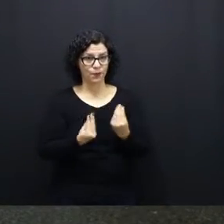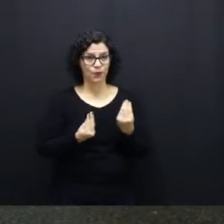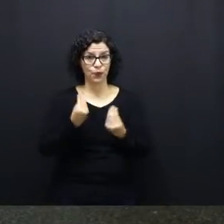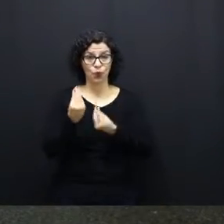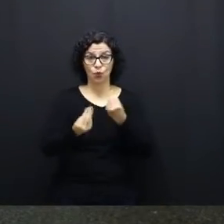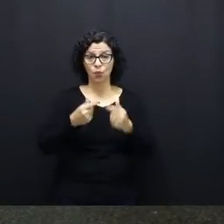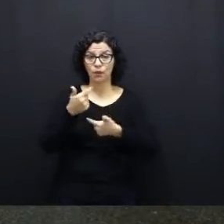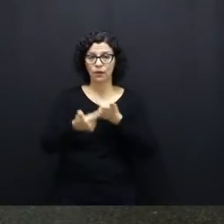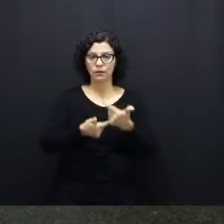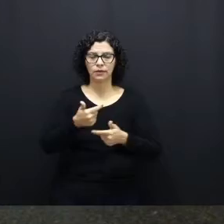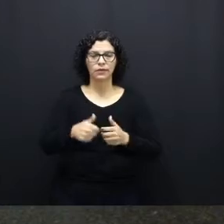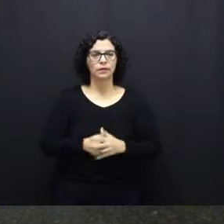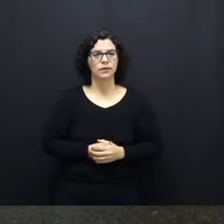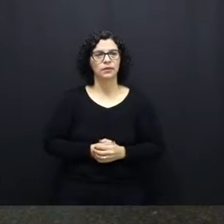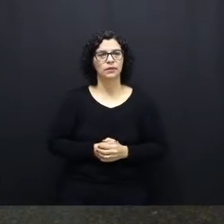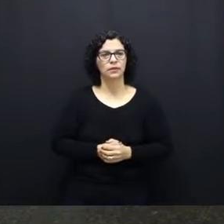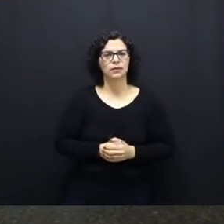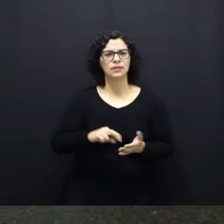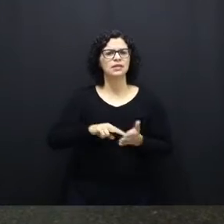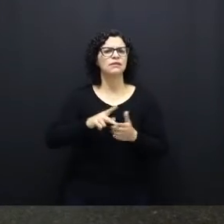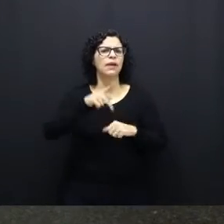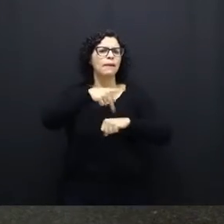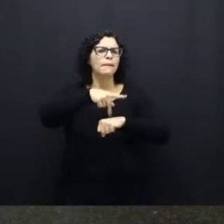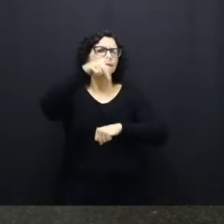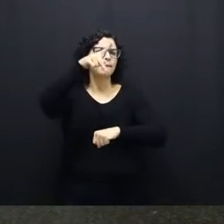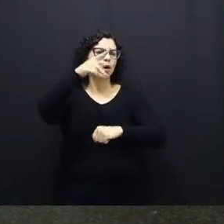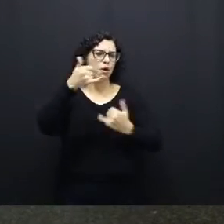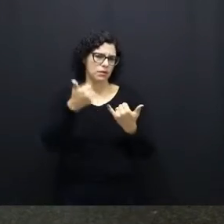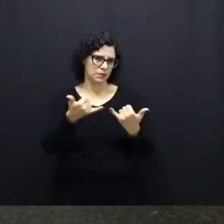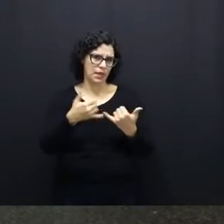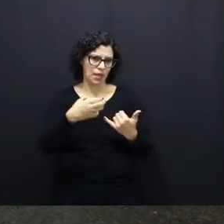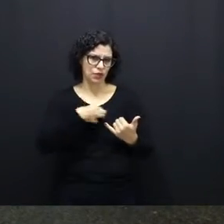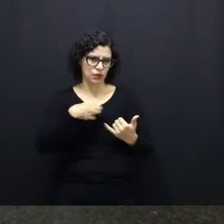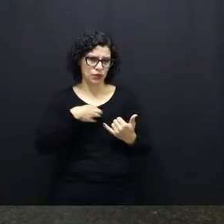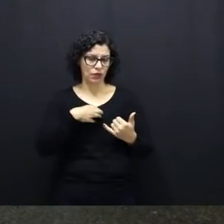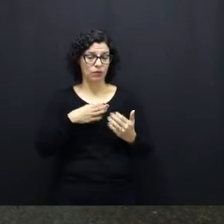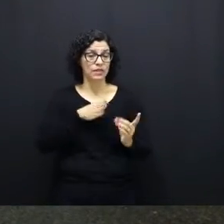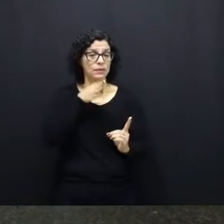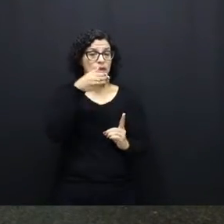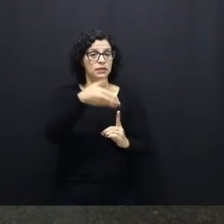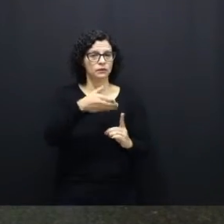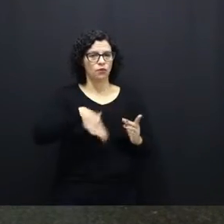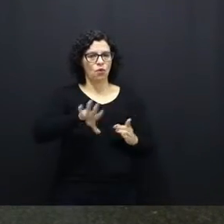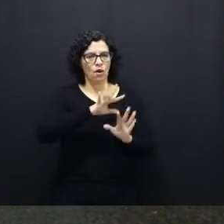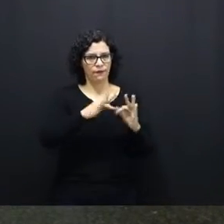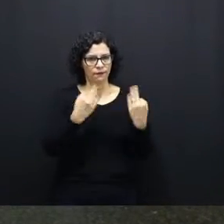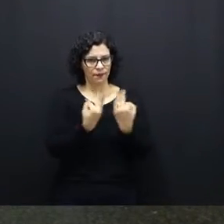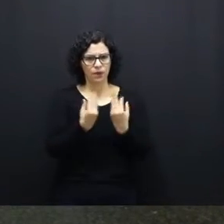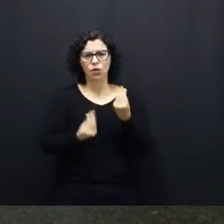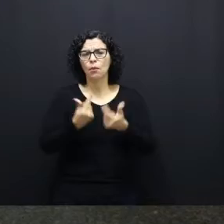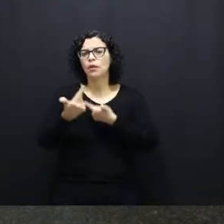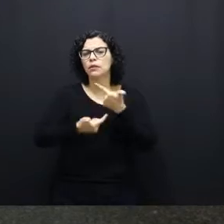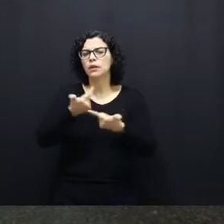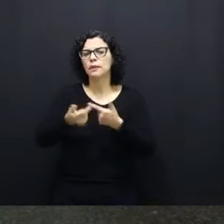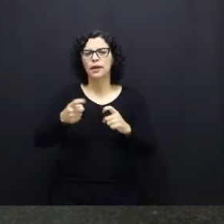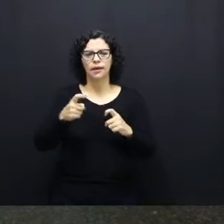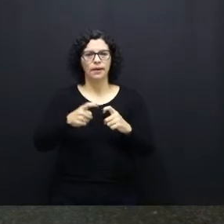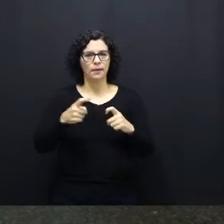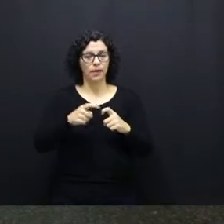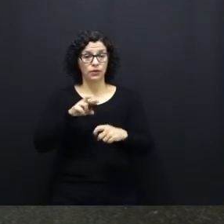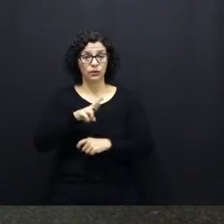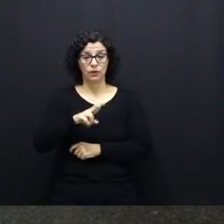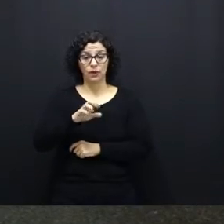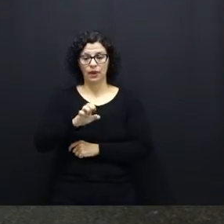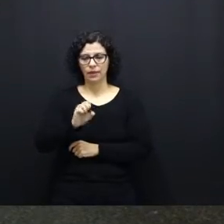médico ou seja então ele é uma pós-graduação vamos dizer assim em termos Gerais como que trabalha o médico residente